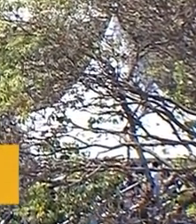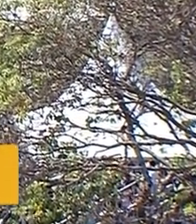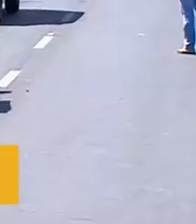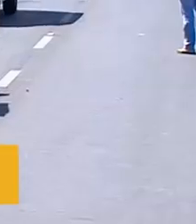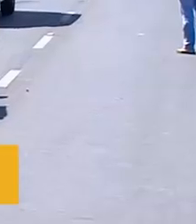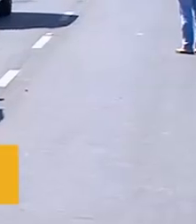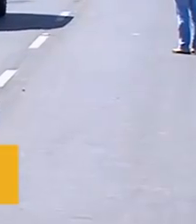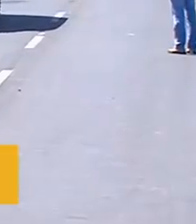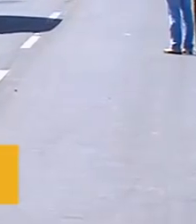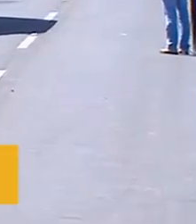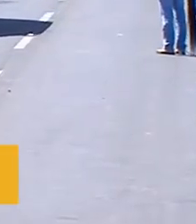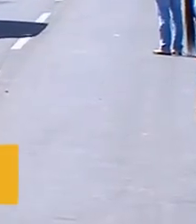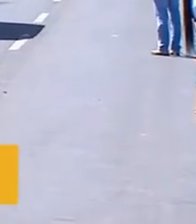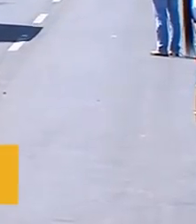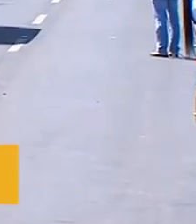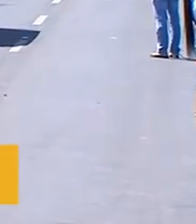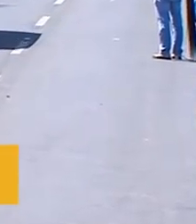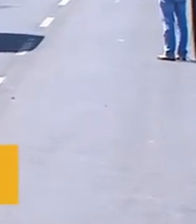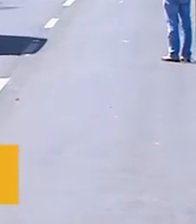gerais,